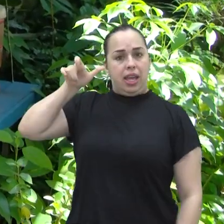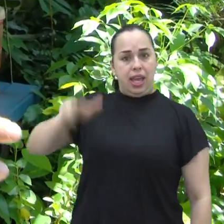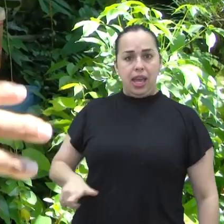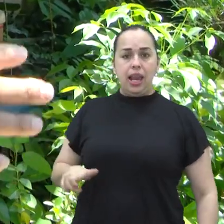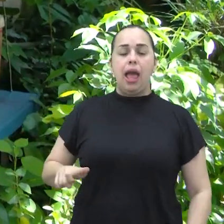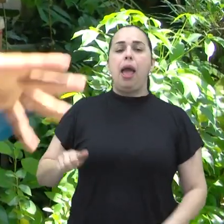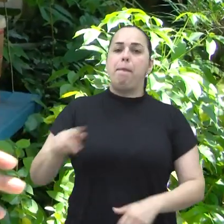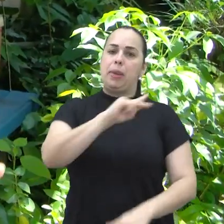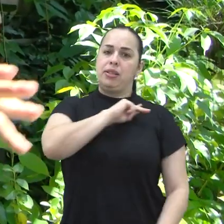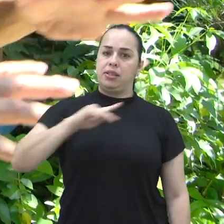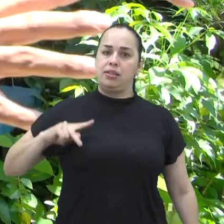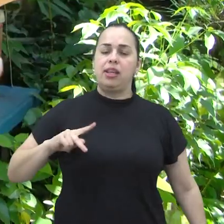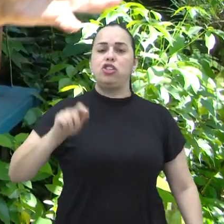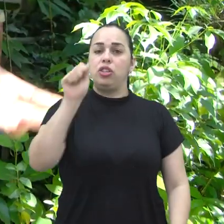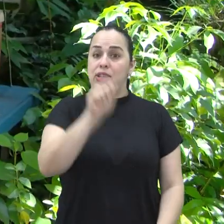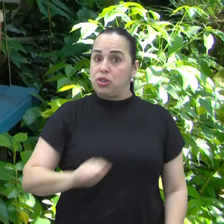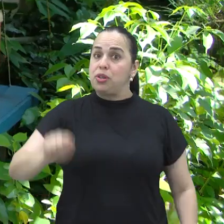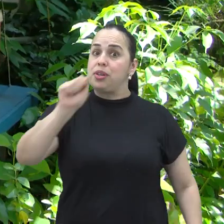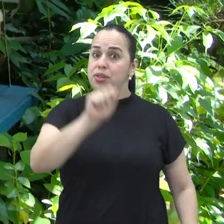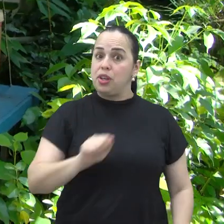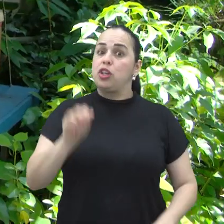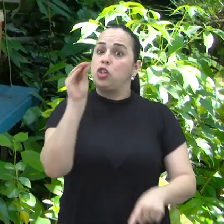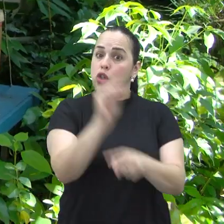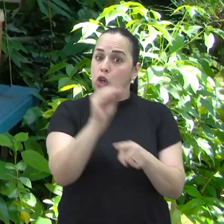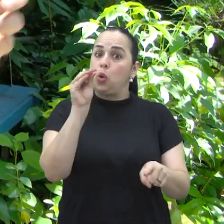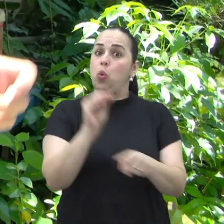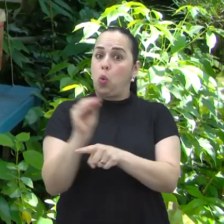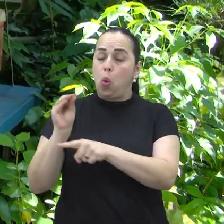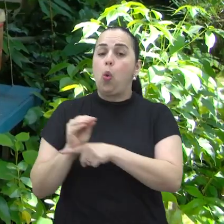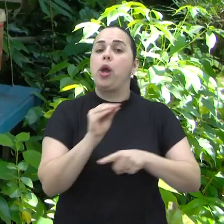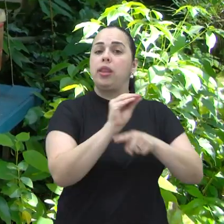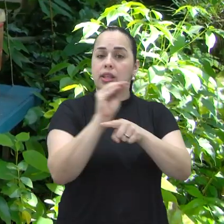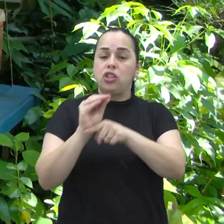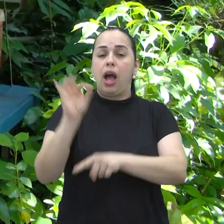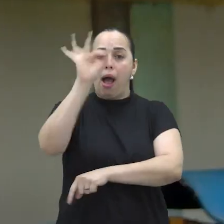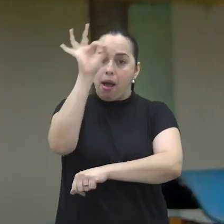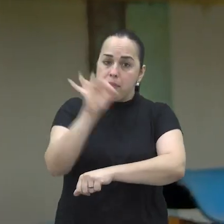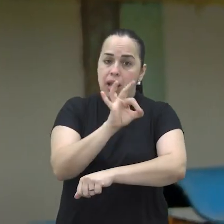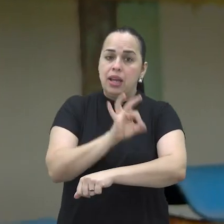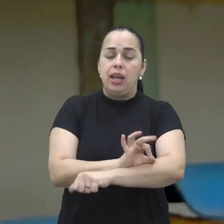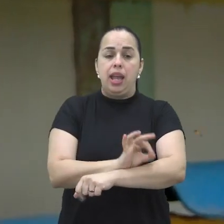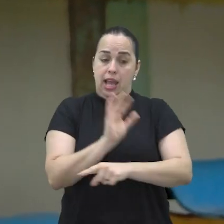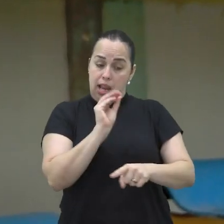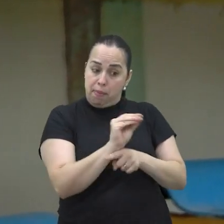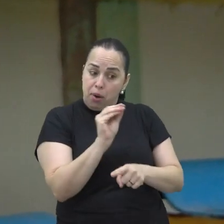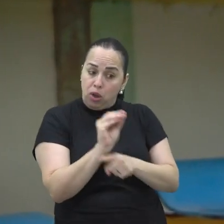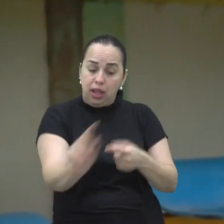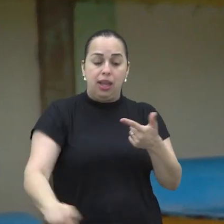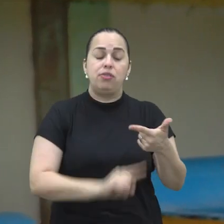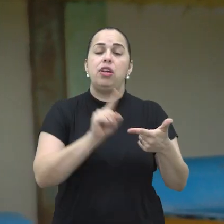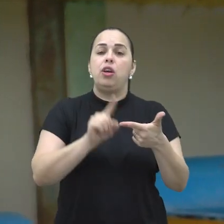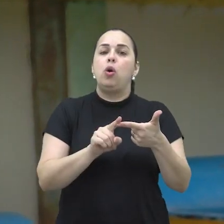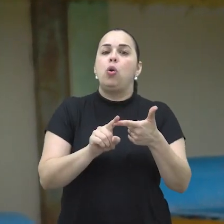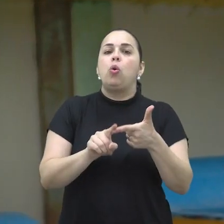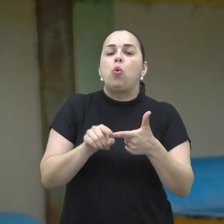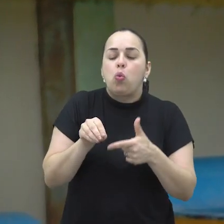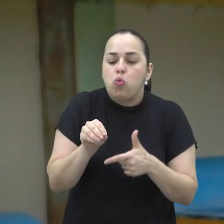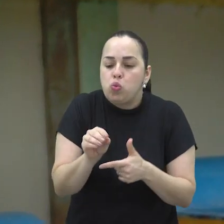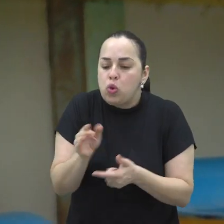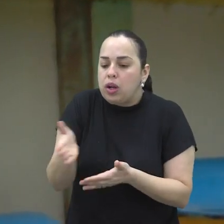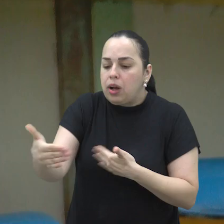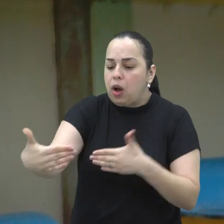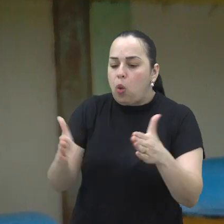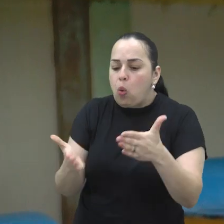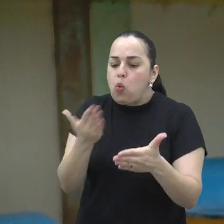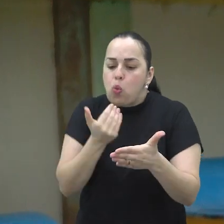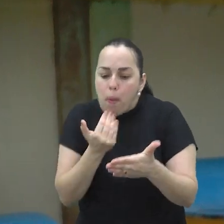é presidente de uma associação de proteção às abelhas com ferrão atrofiado. Ele protege, ajuda no cultivo e